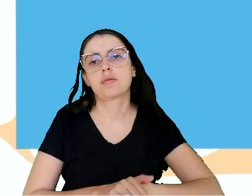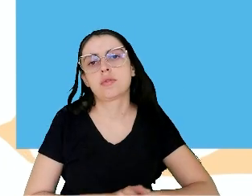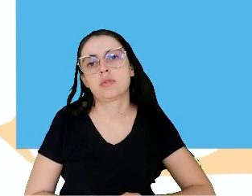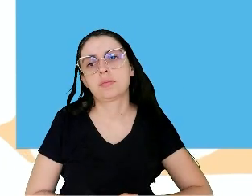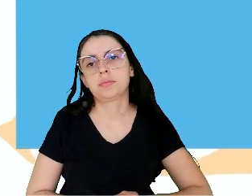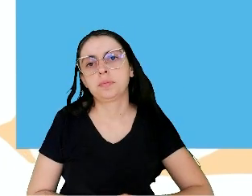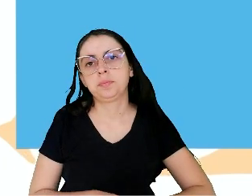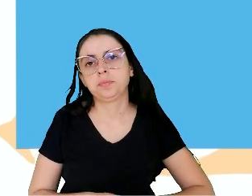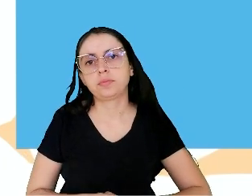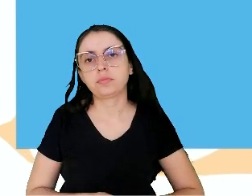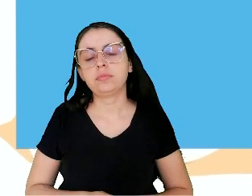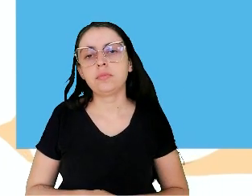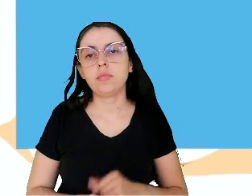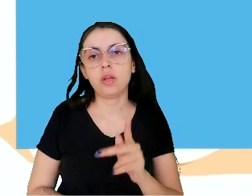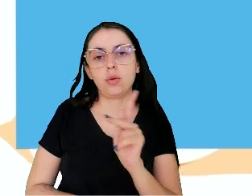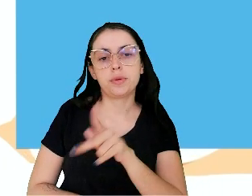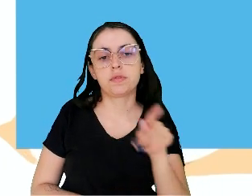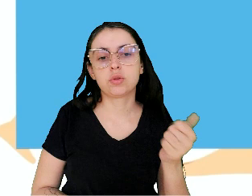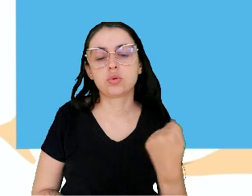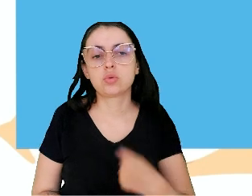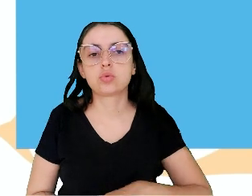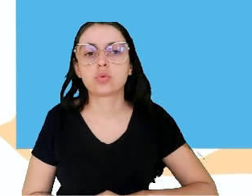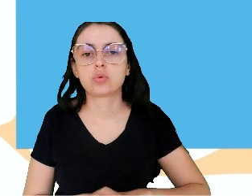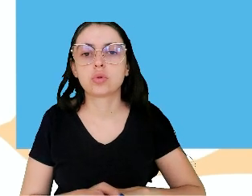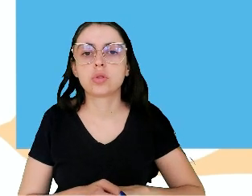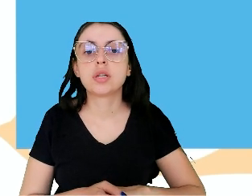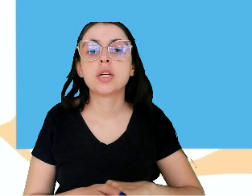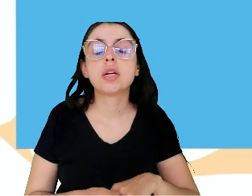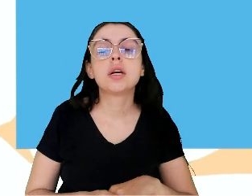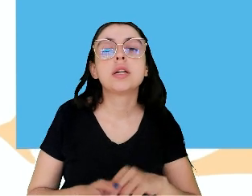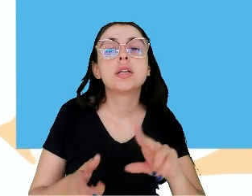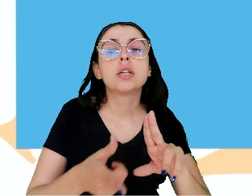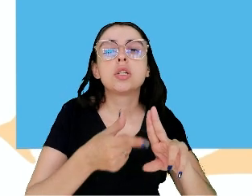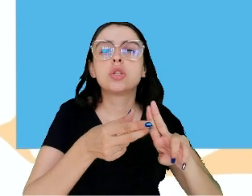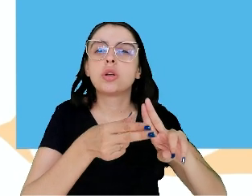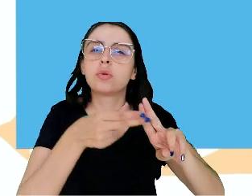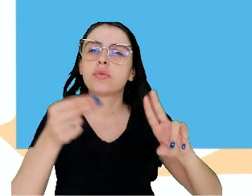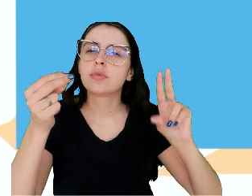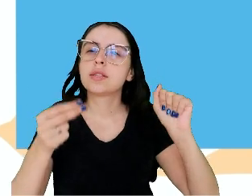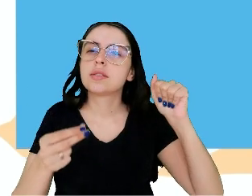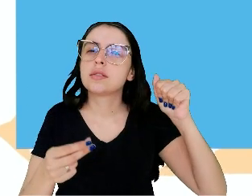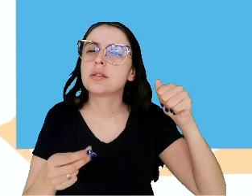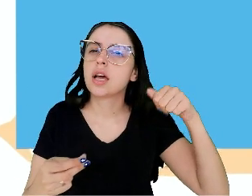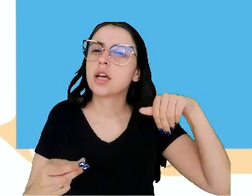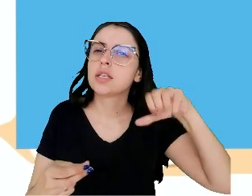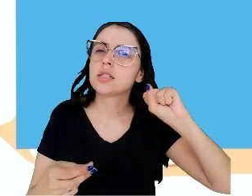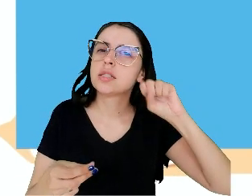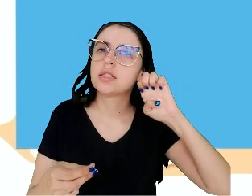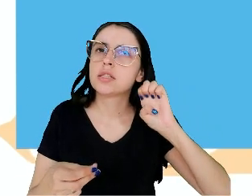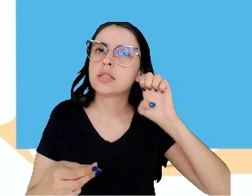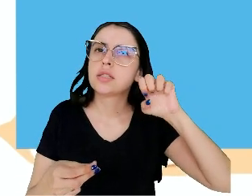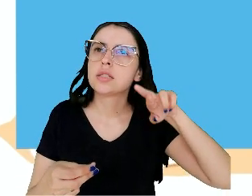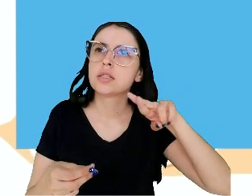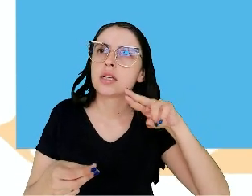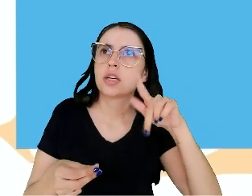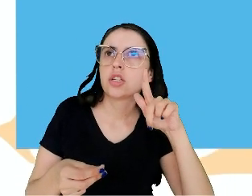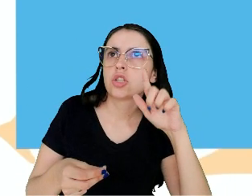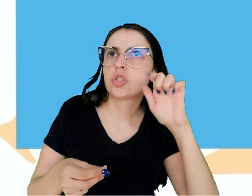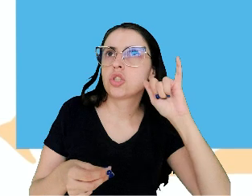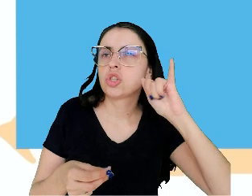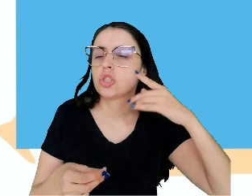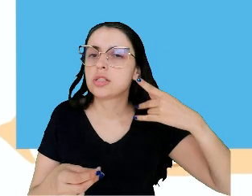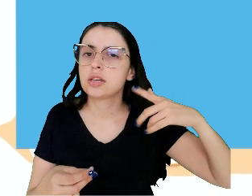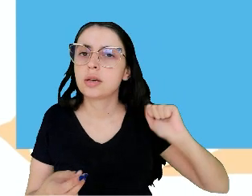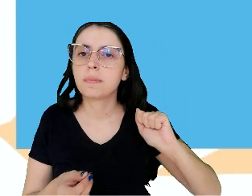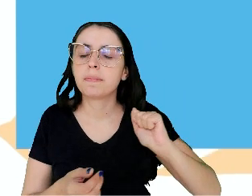novo coronavírus, pelo professor da Universidade Federal de Sergipe, José Augusto Soares Barreto Filho, doutor em